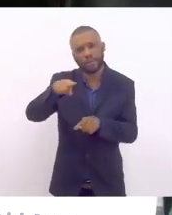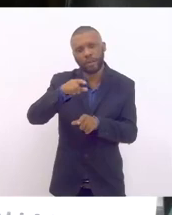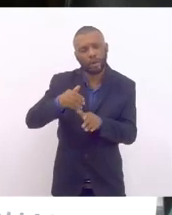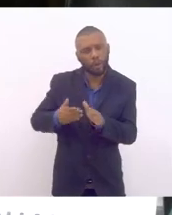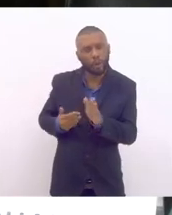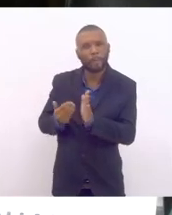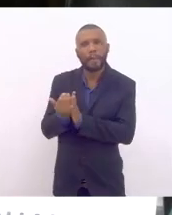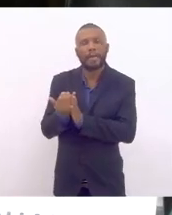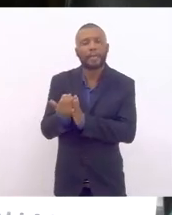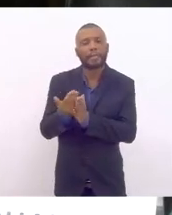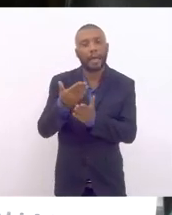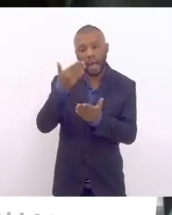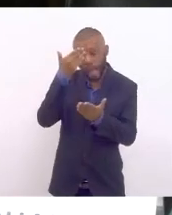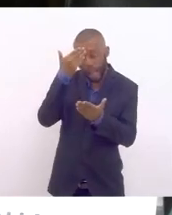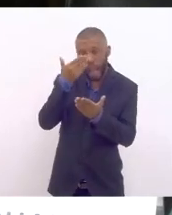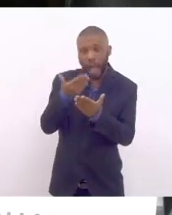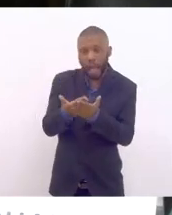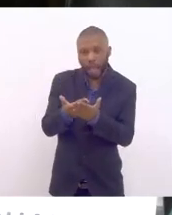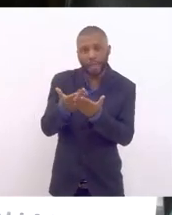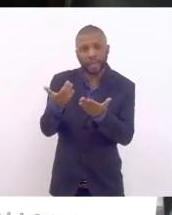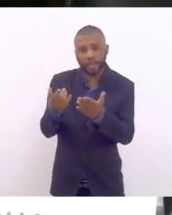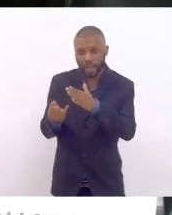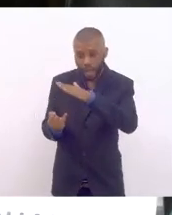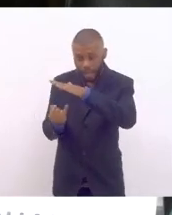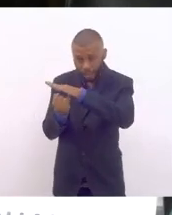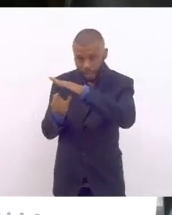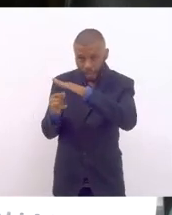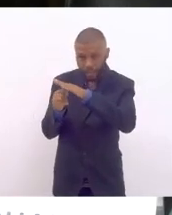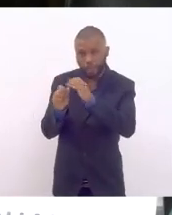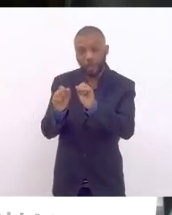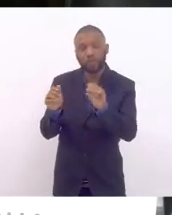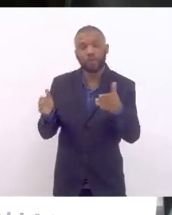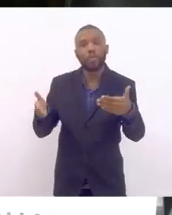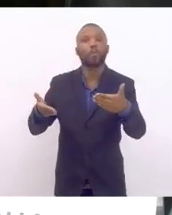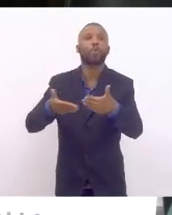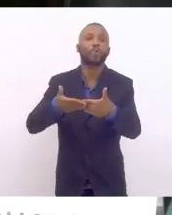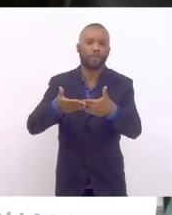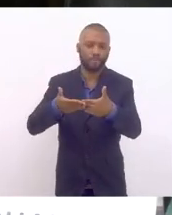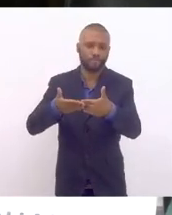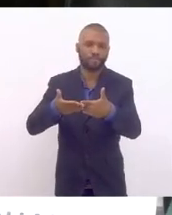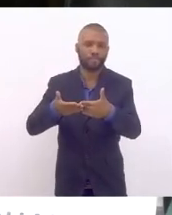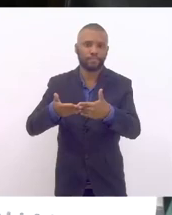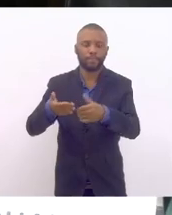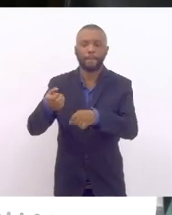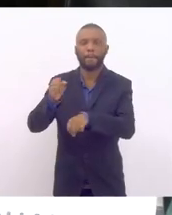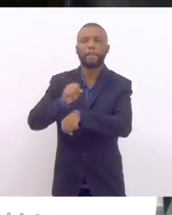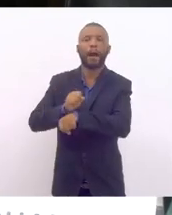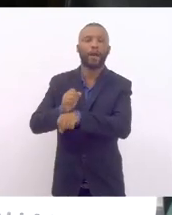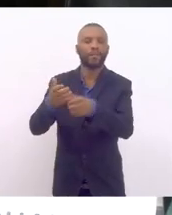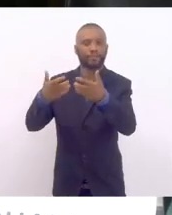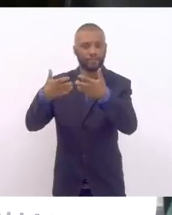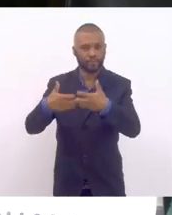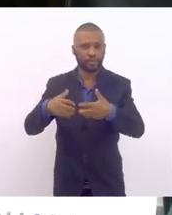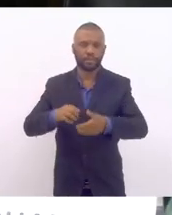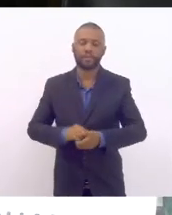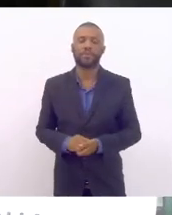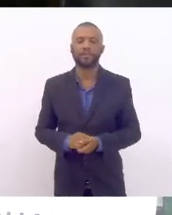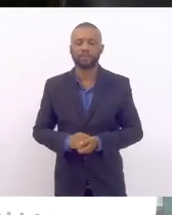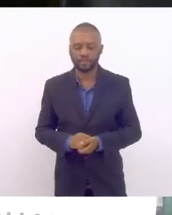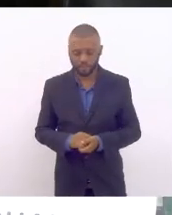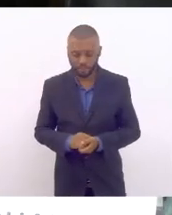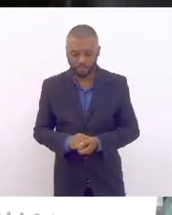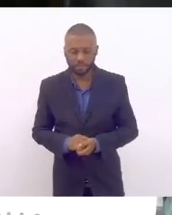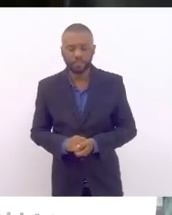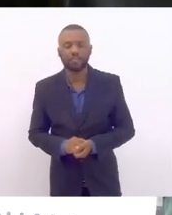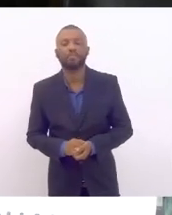começam a acreditar que as entidade Pode fechar as portas para deixar desistir é foram